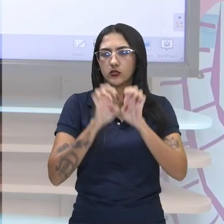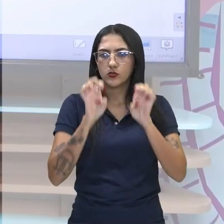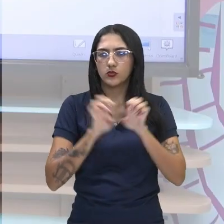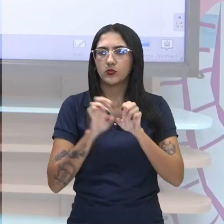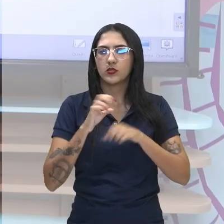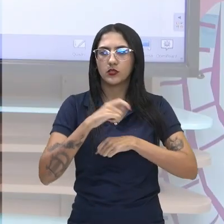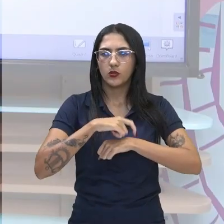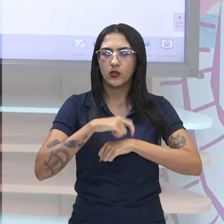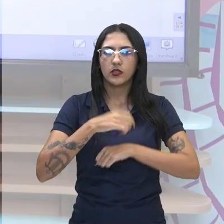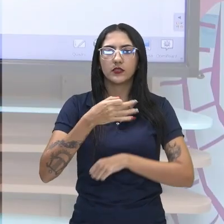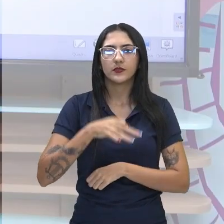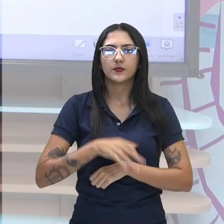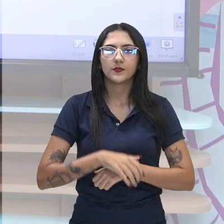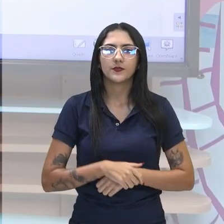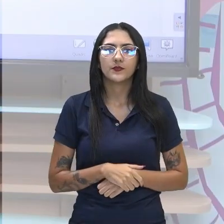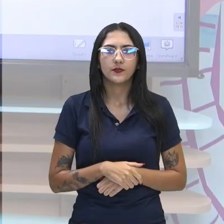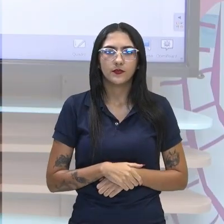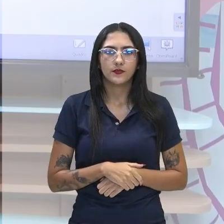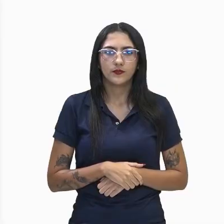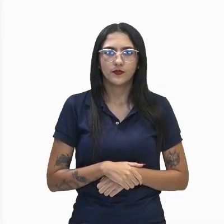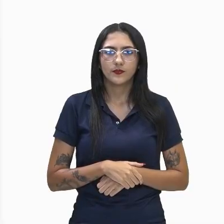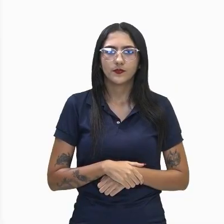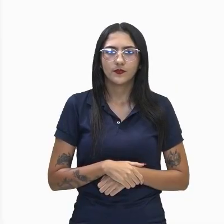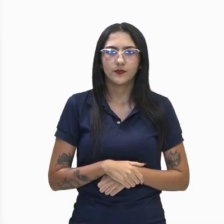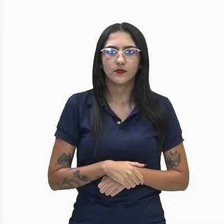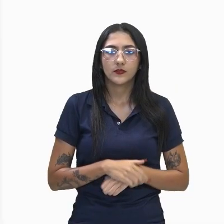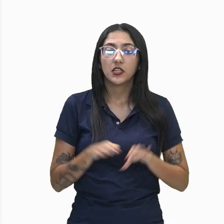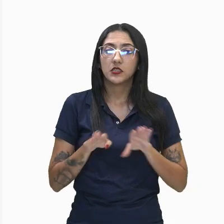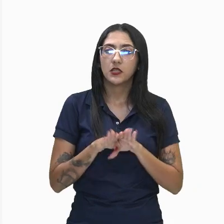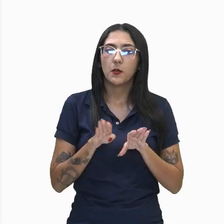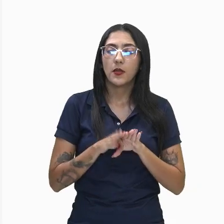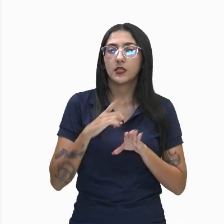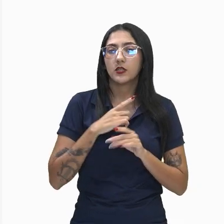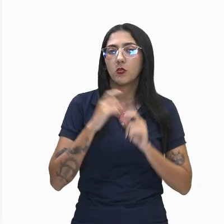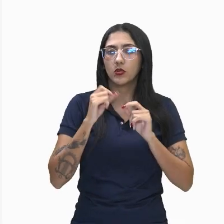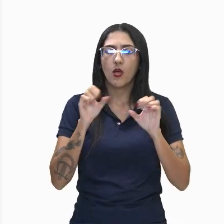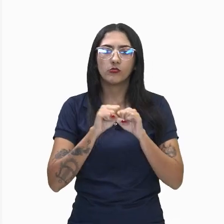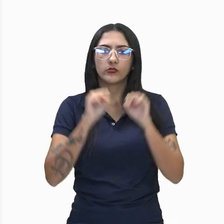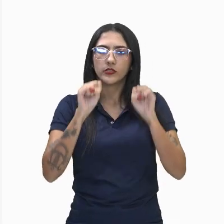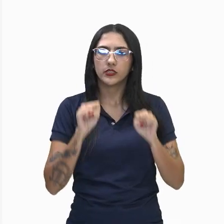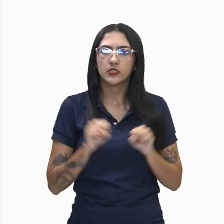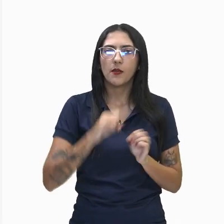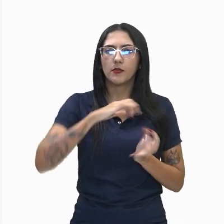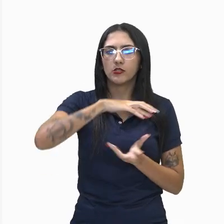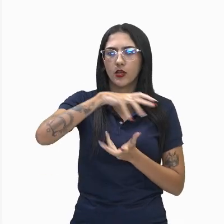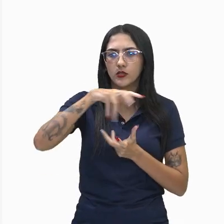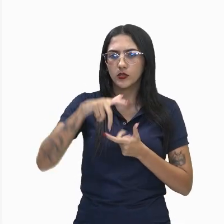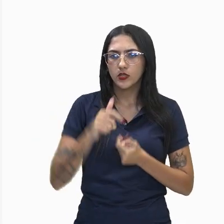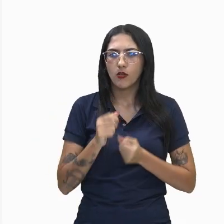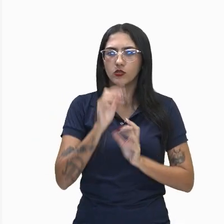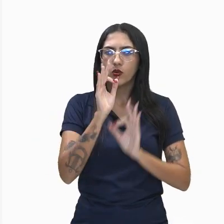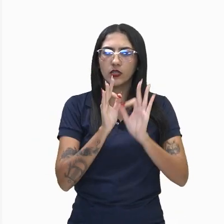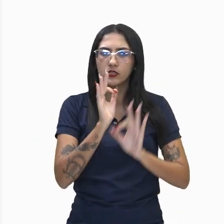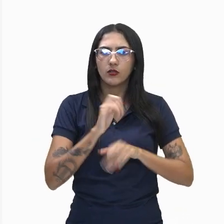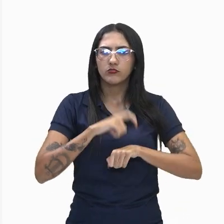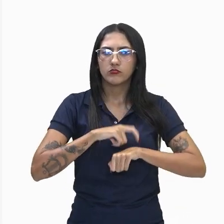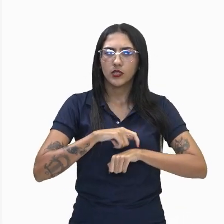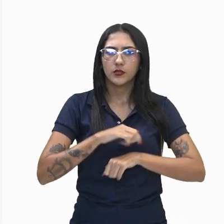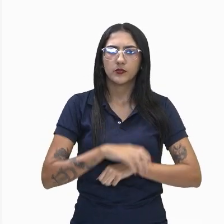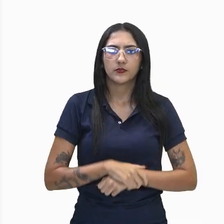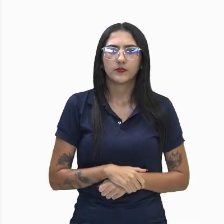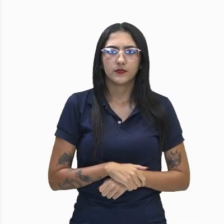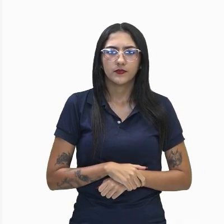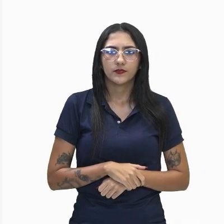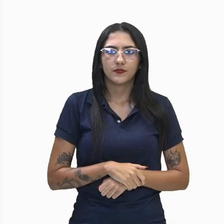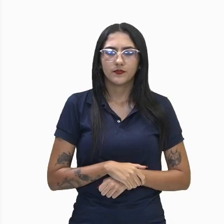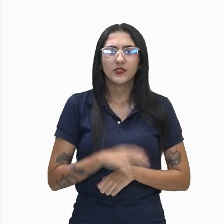aí nós temos o Sistema Internacional de Marcação do Tempo. Lembra que eu falei para vocês o cálculo que a gente